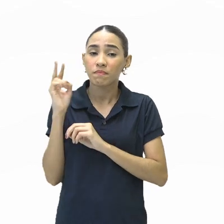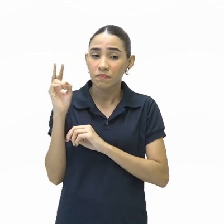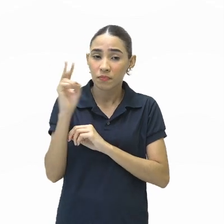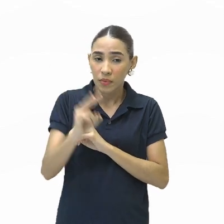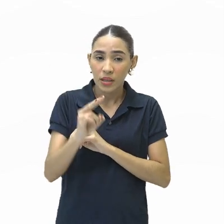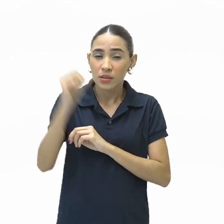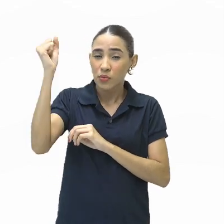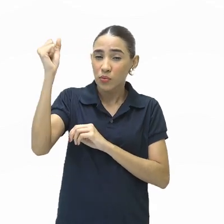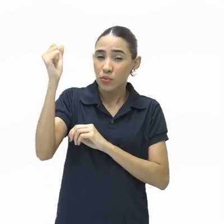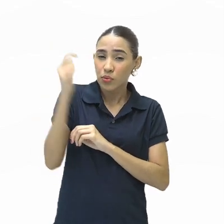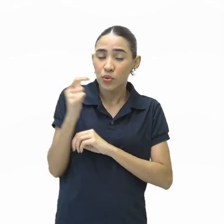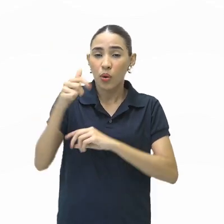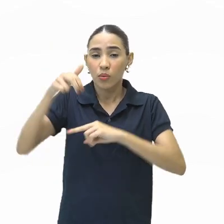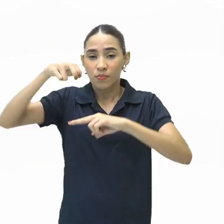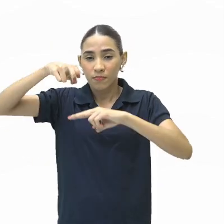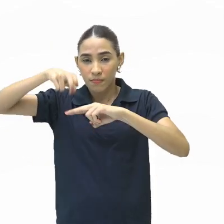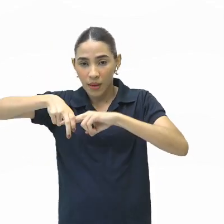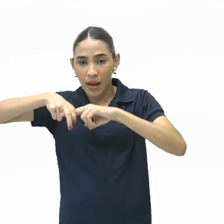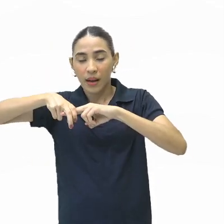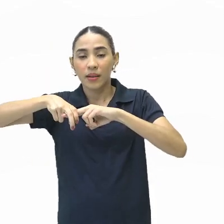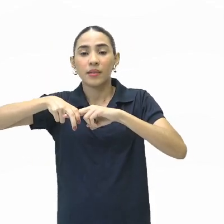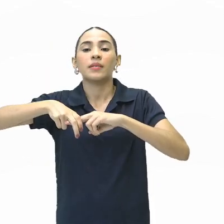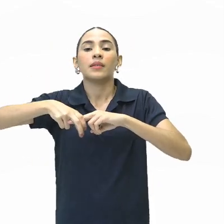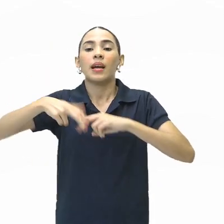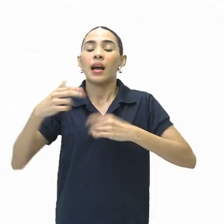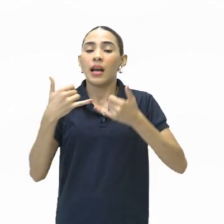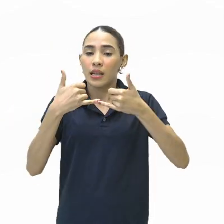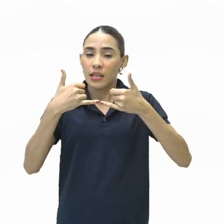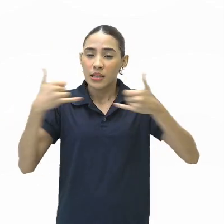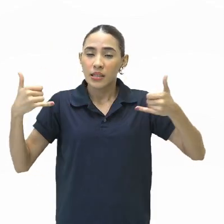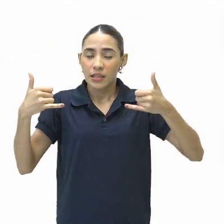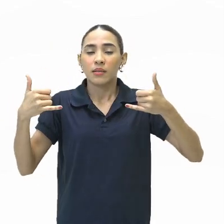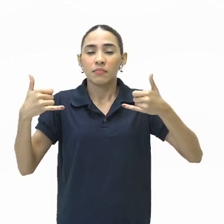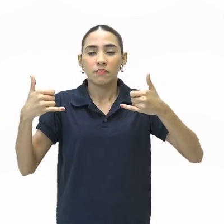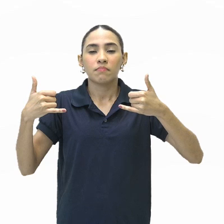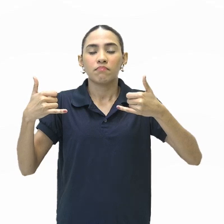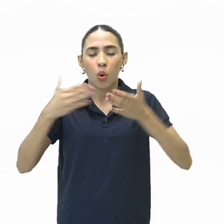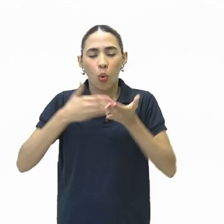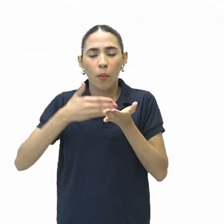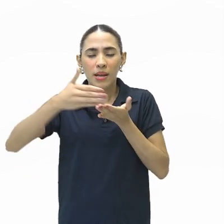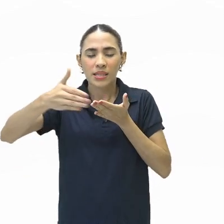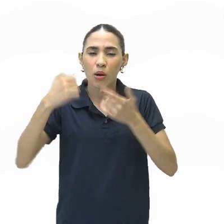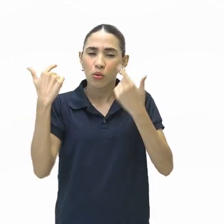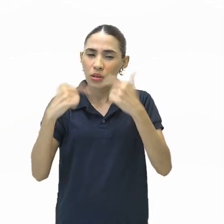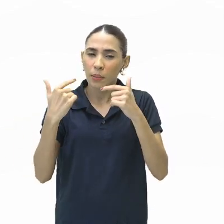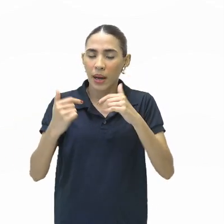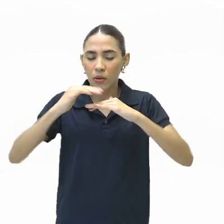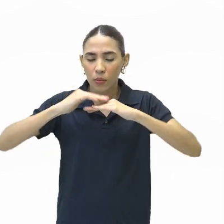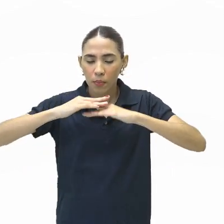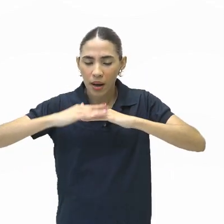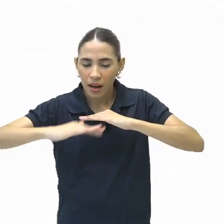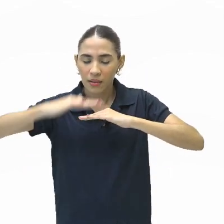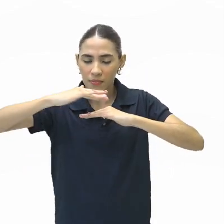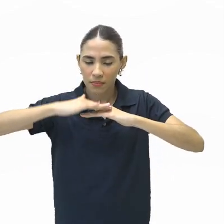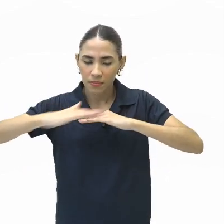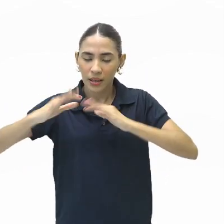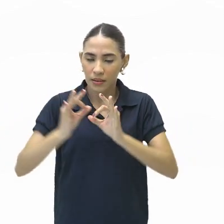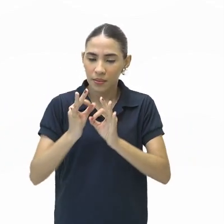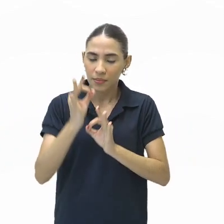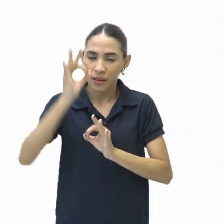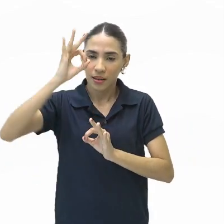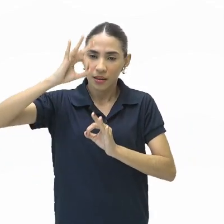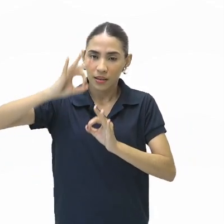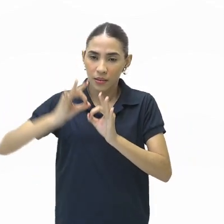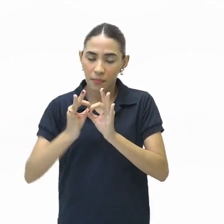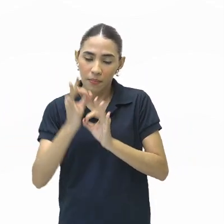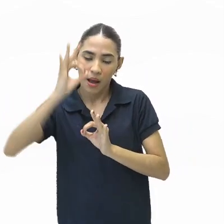noite, e logo sentava-se ao tear. Linha clara para começar o dia, delicado traço cor da luz, que ele ia